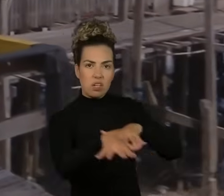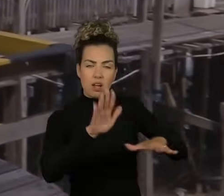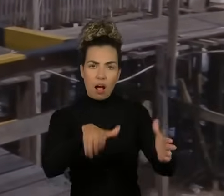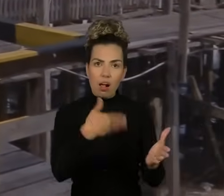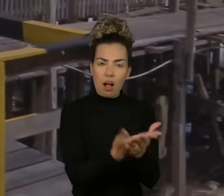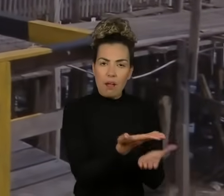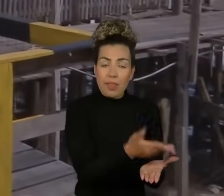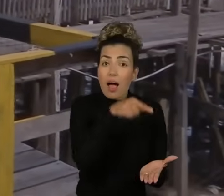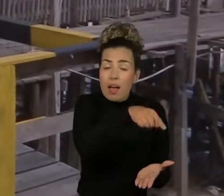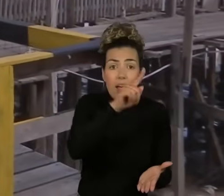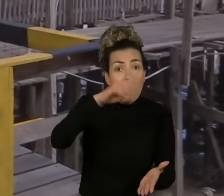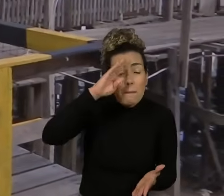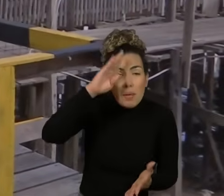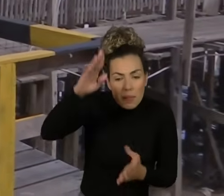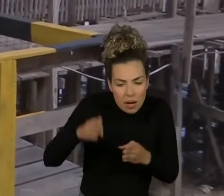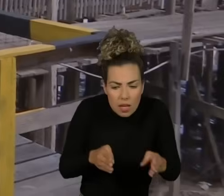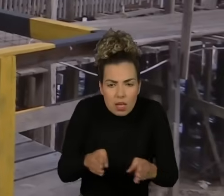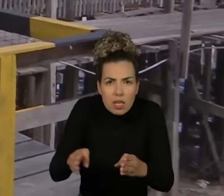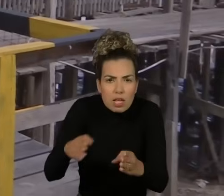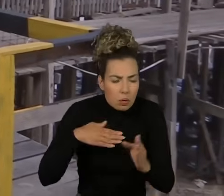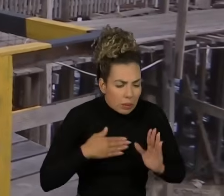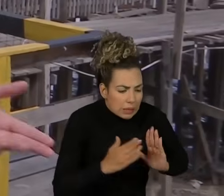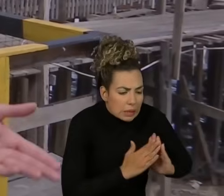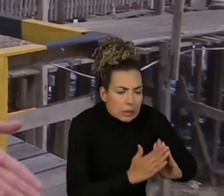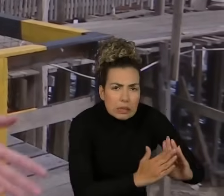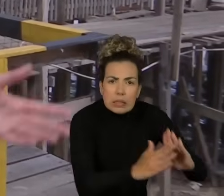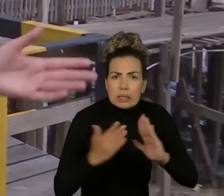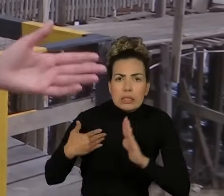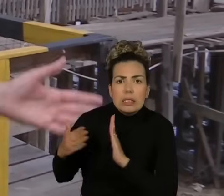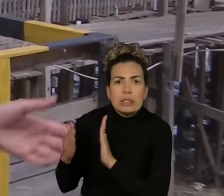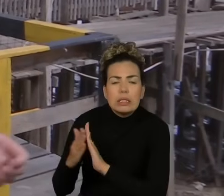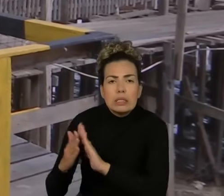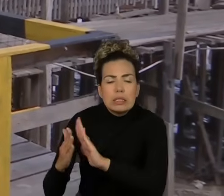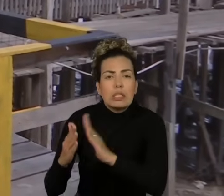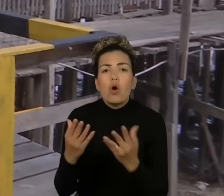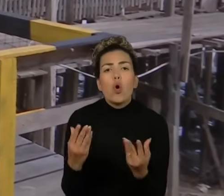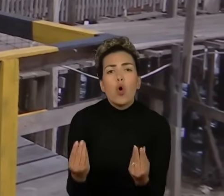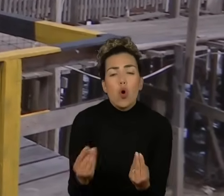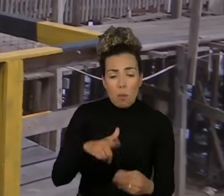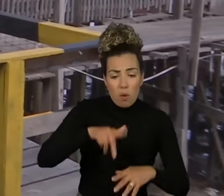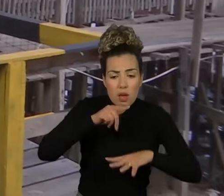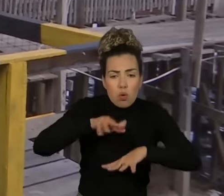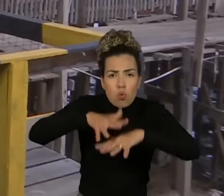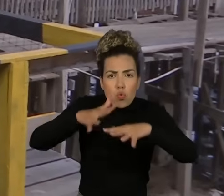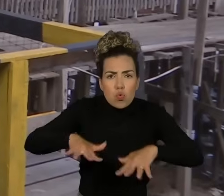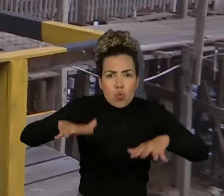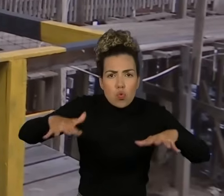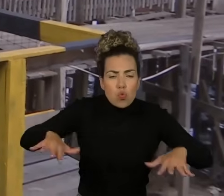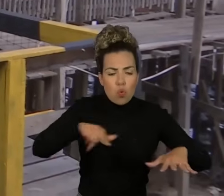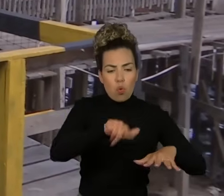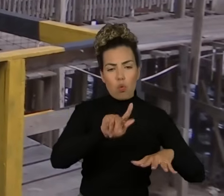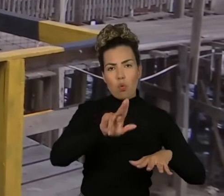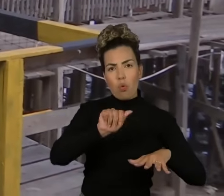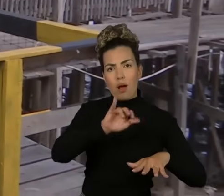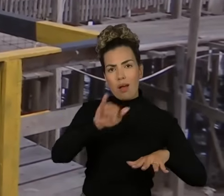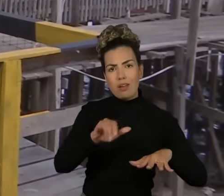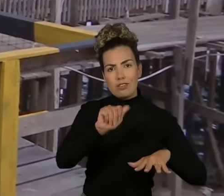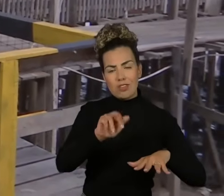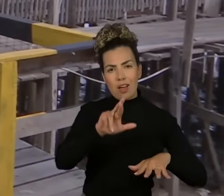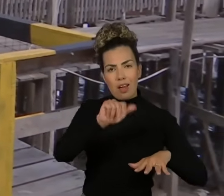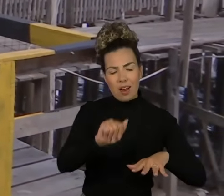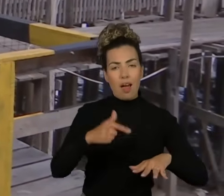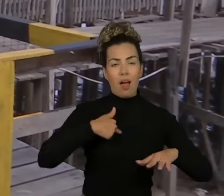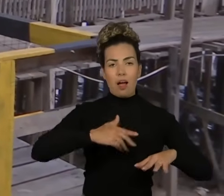primeiras casas usando madeira de uma barca encalhada às margens do rio Guajará. De lá para cá, não parou de